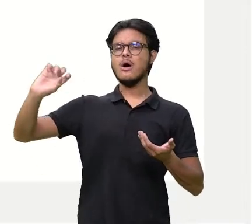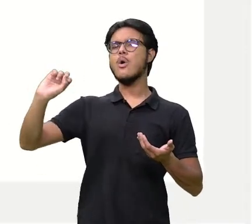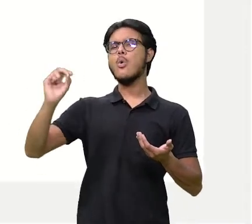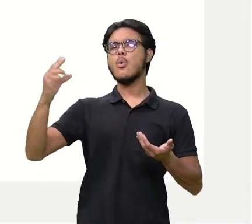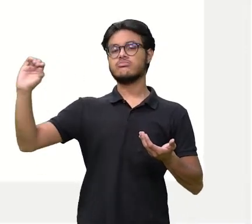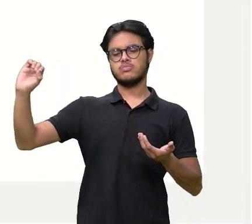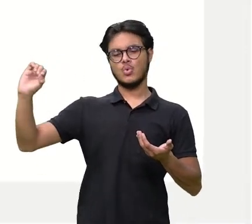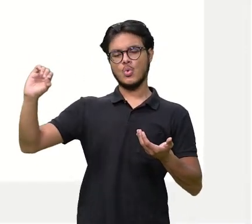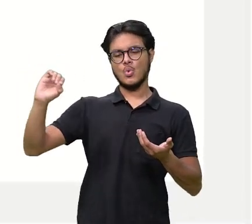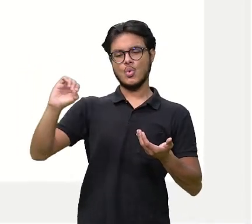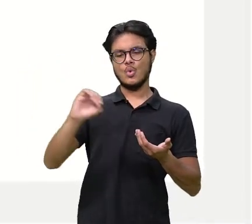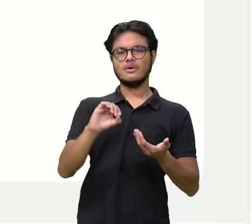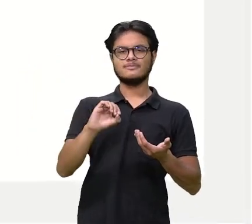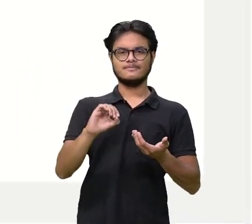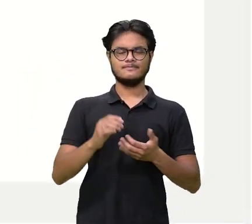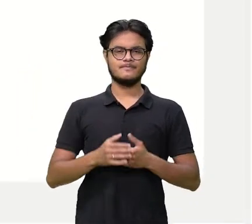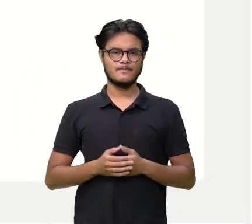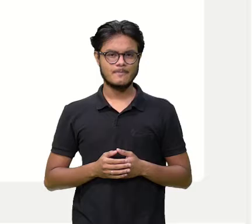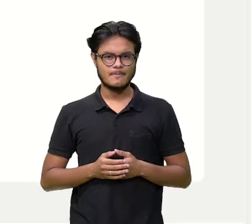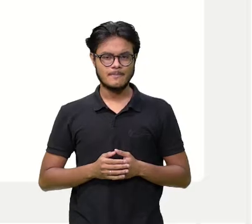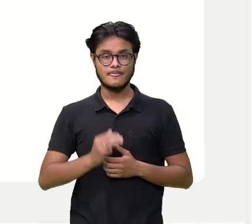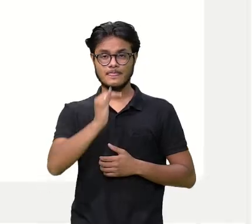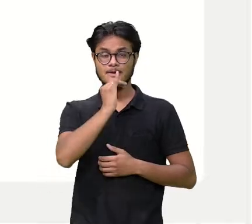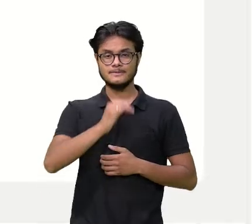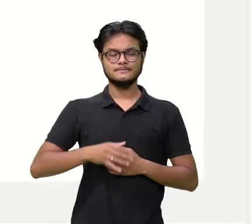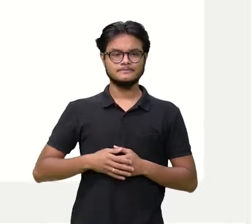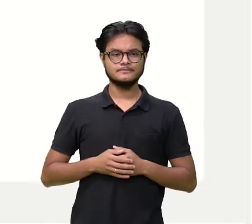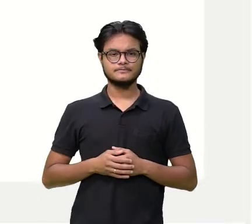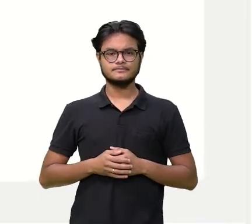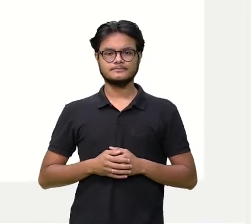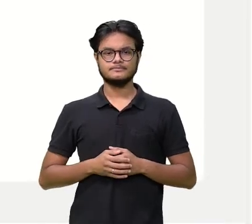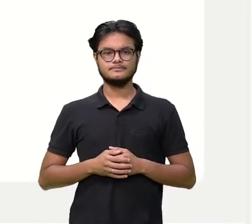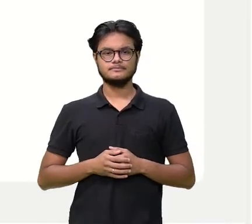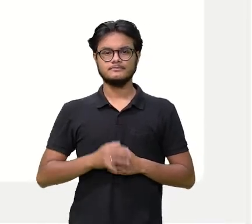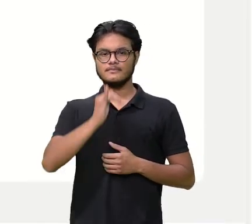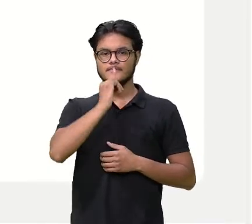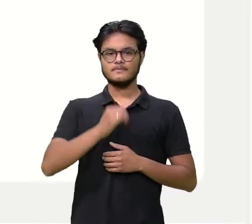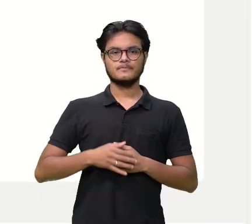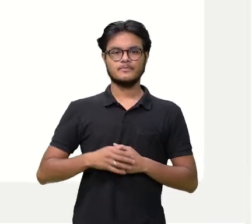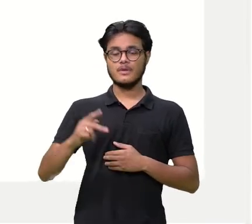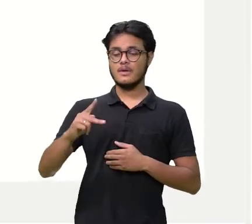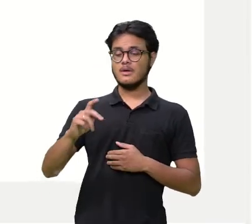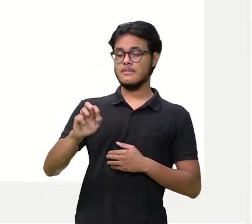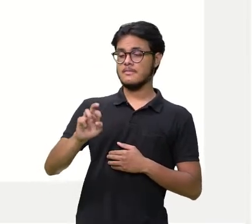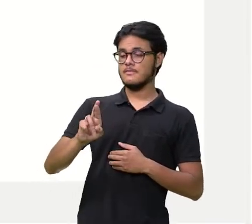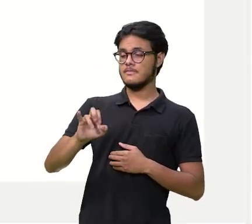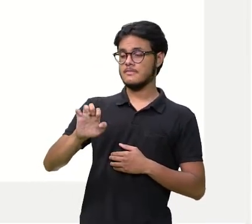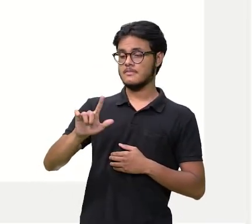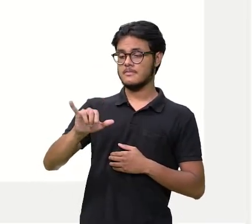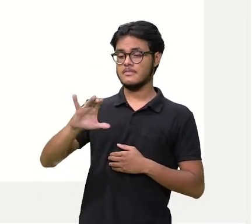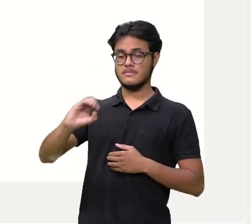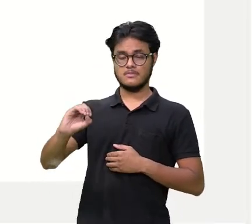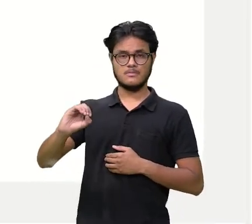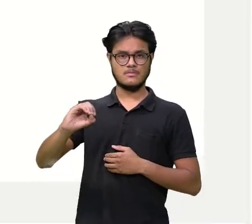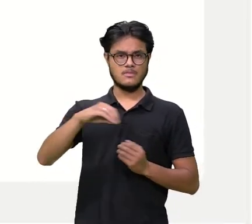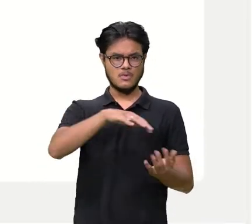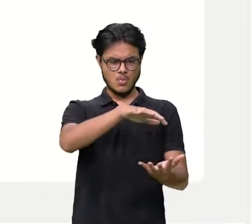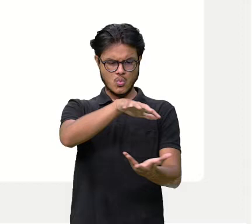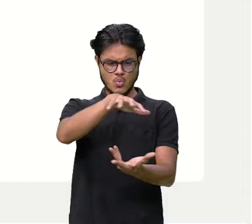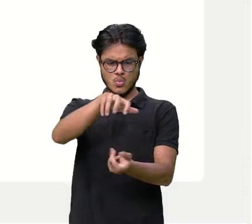do Sol é chamado de periélio, periferia do hélio. Imaginava-se que o Sol era uma bola de